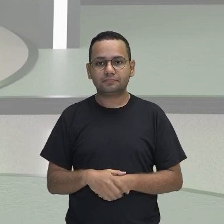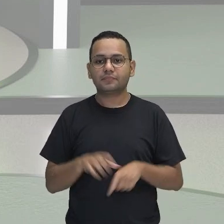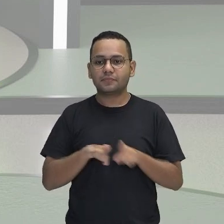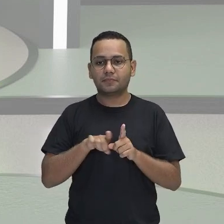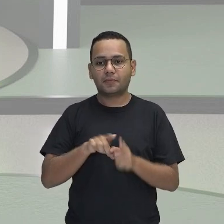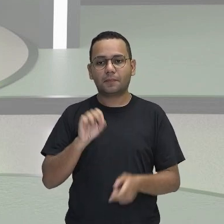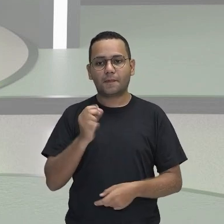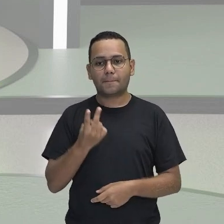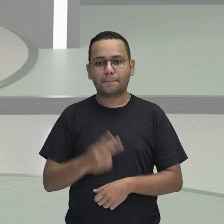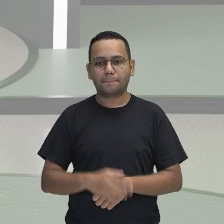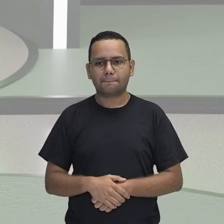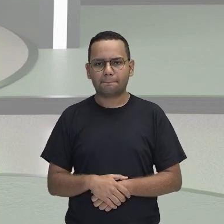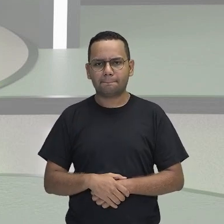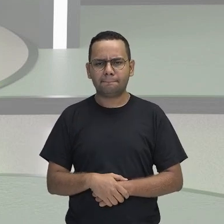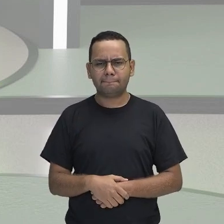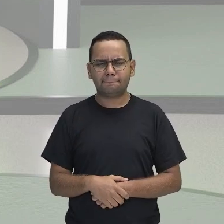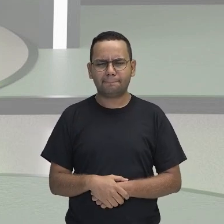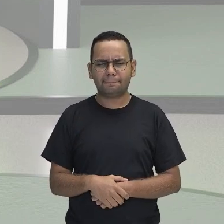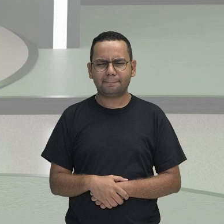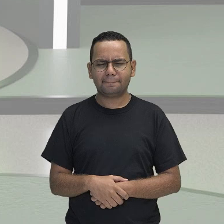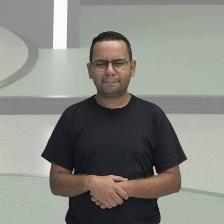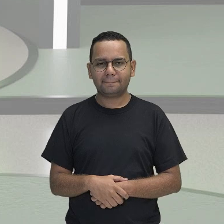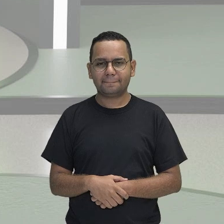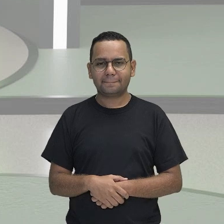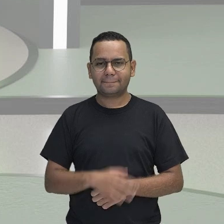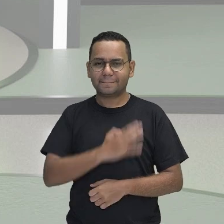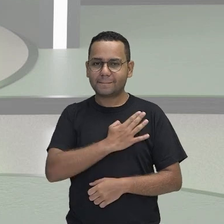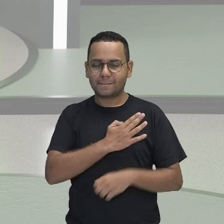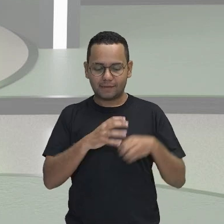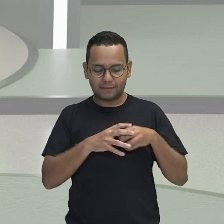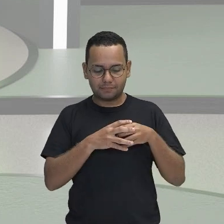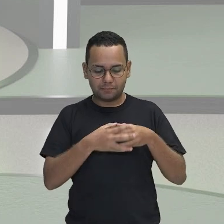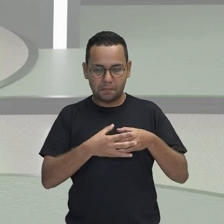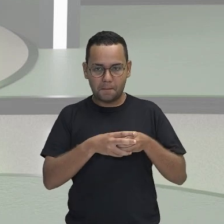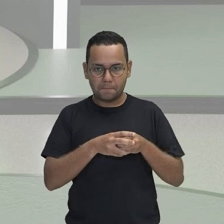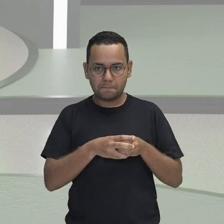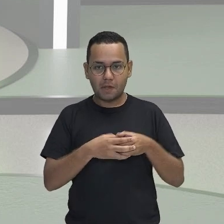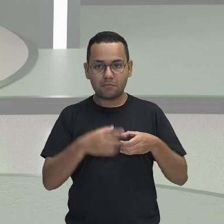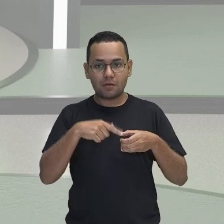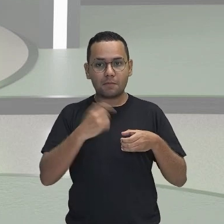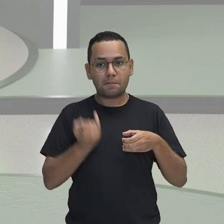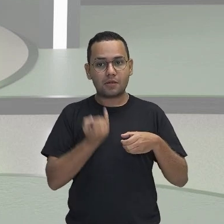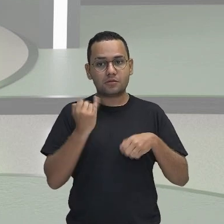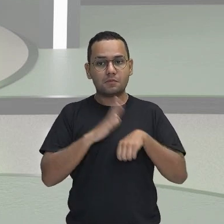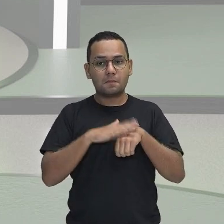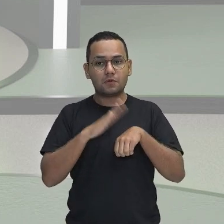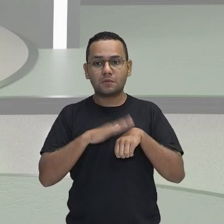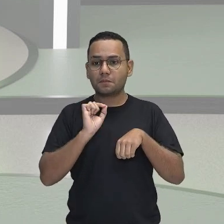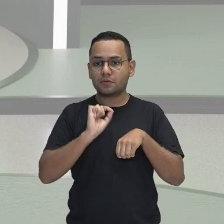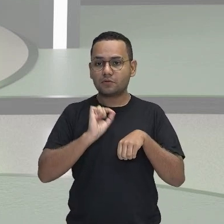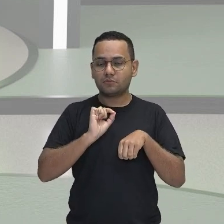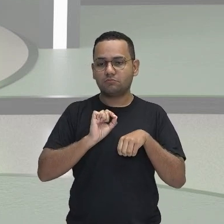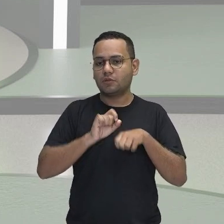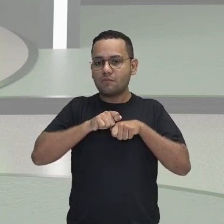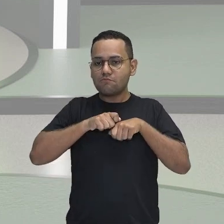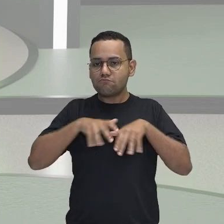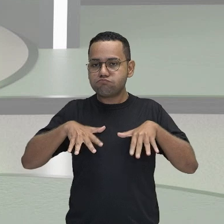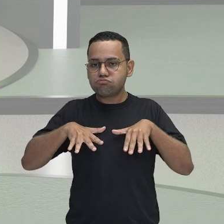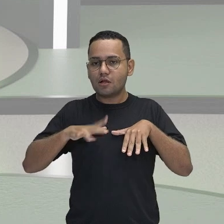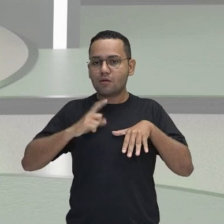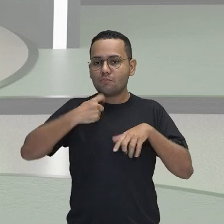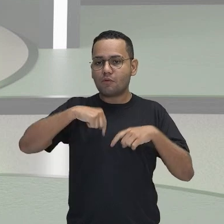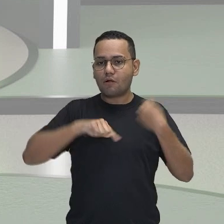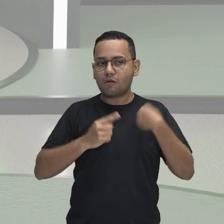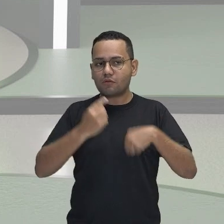oxigênio. Então, o coração é o órgão responsável por garantir o bombeamento do